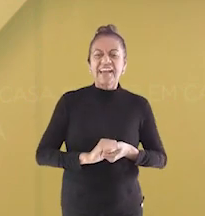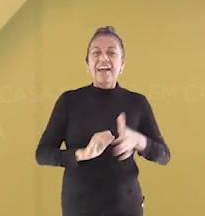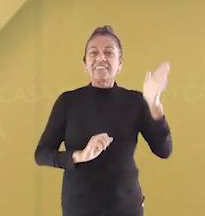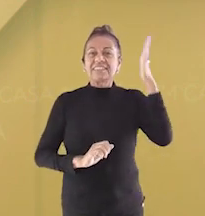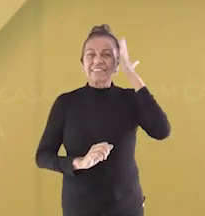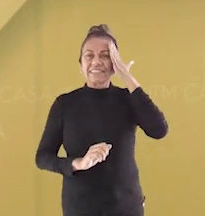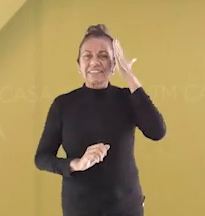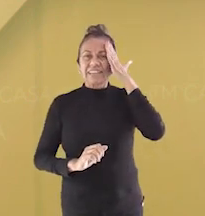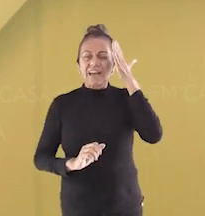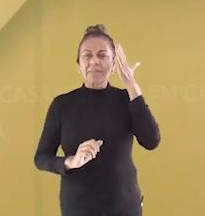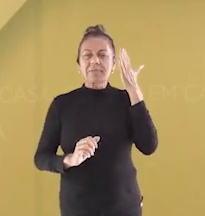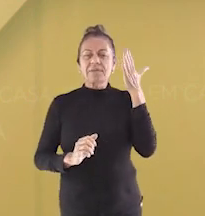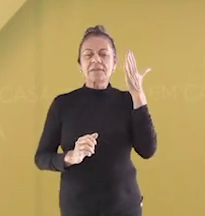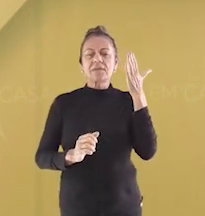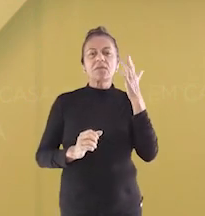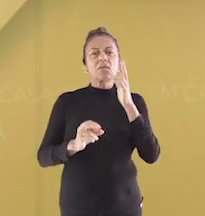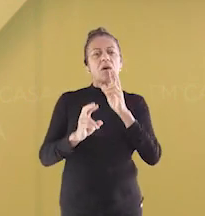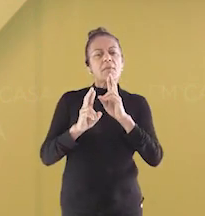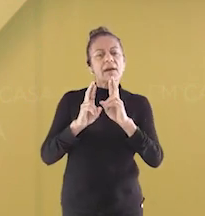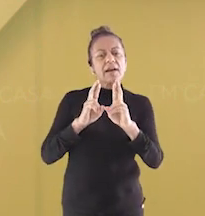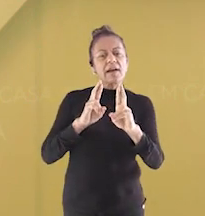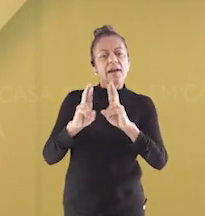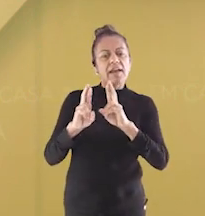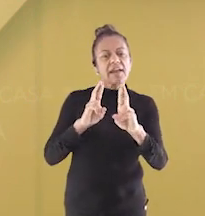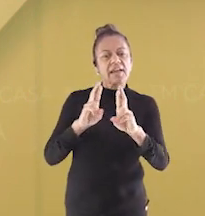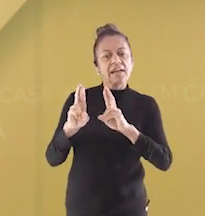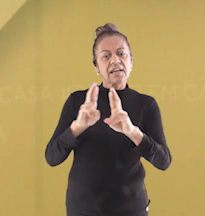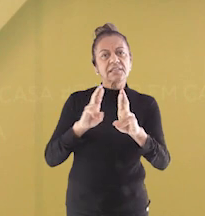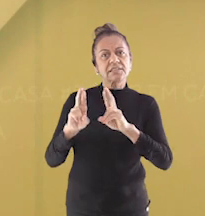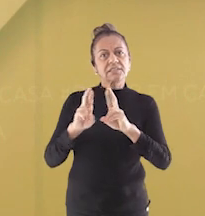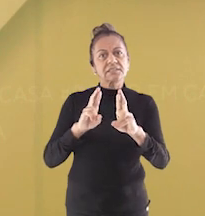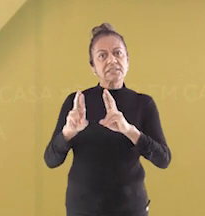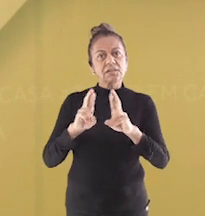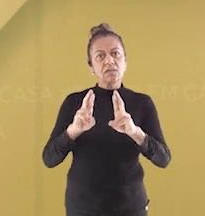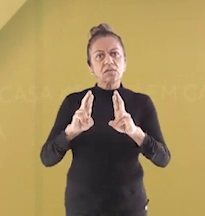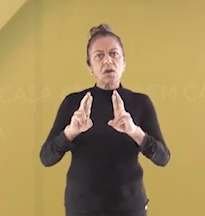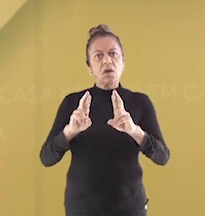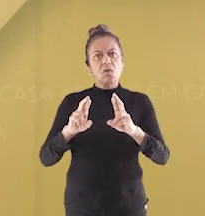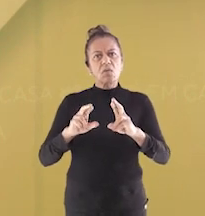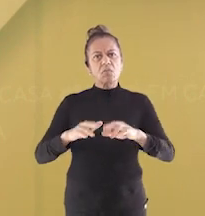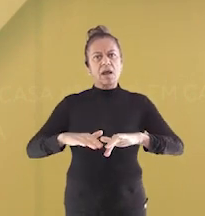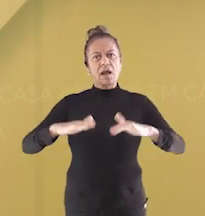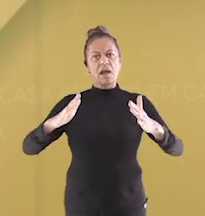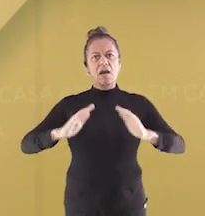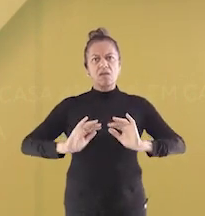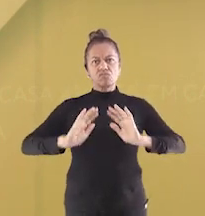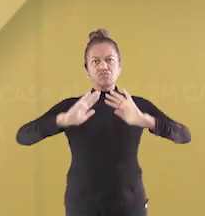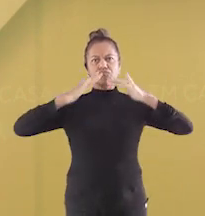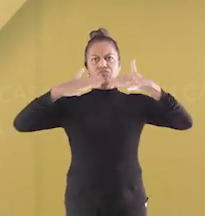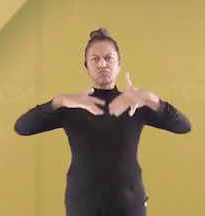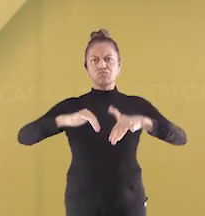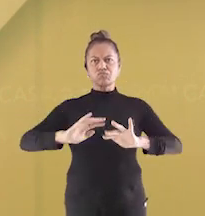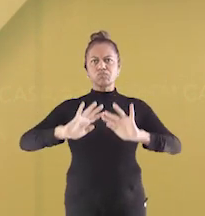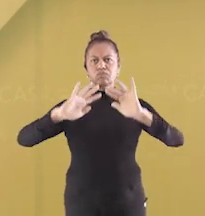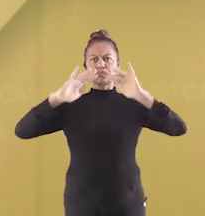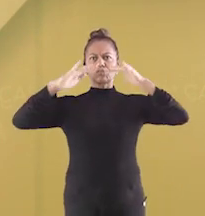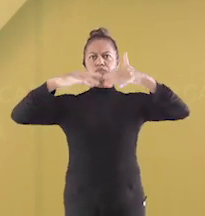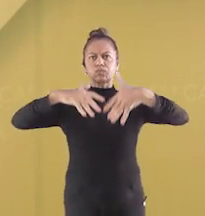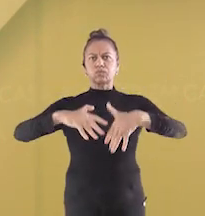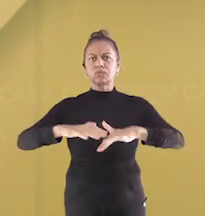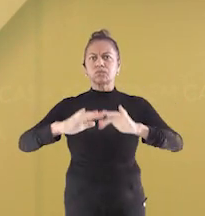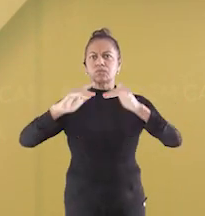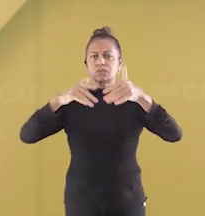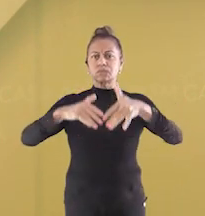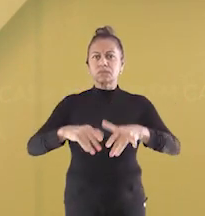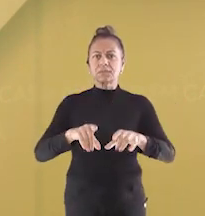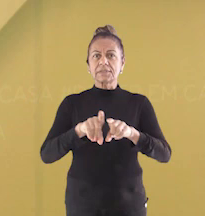vulcão? Você sabe qual é a relação entre vulcões, tsunamis e terremotos?